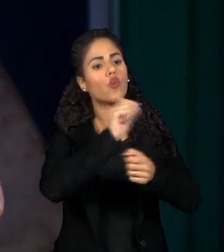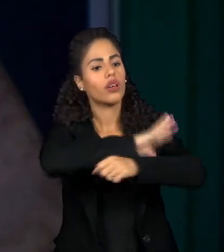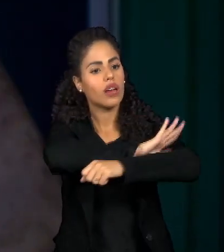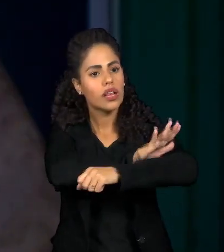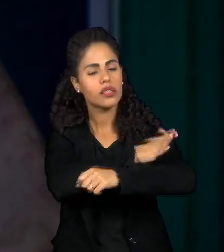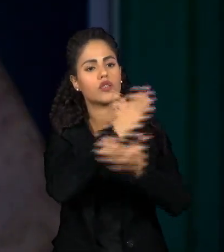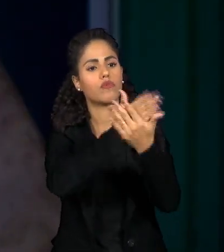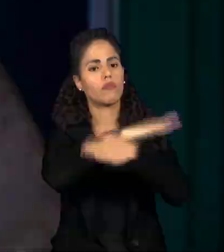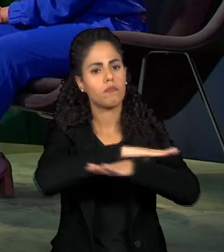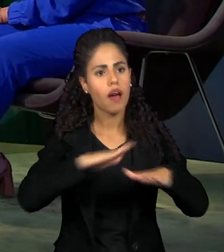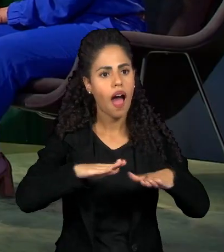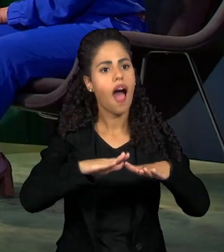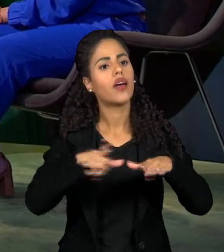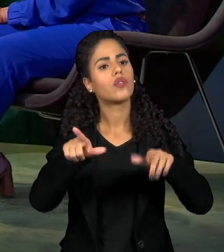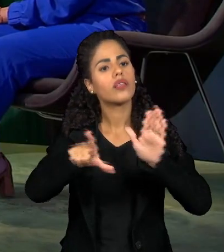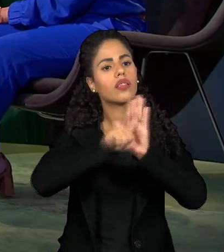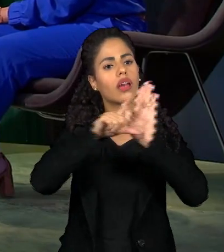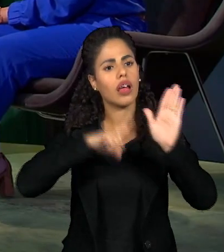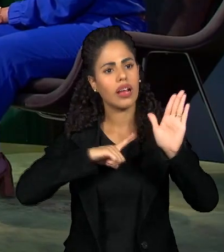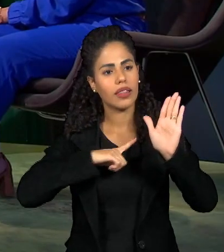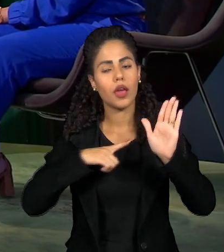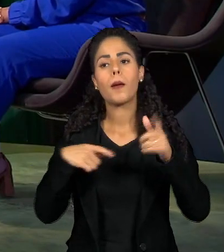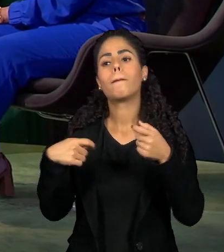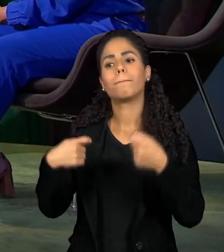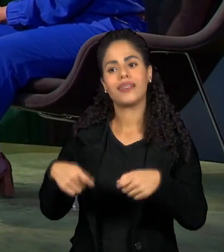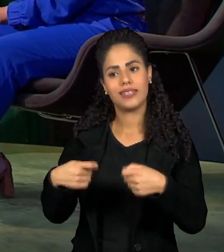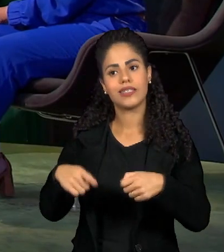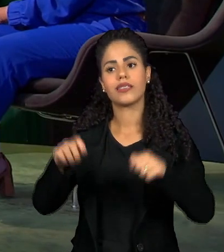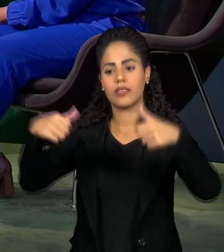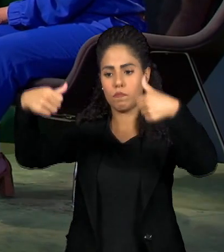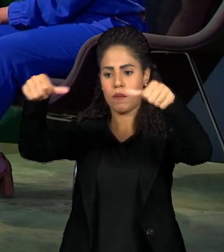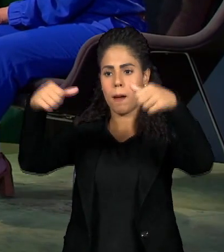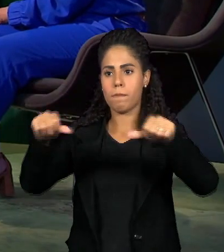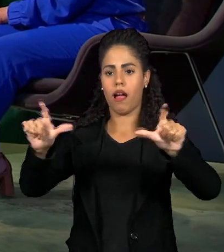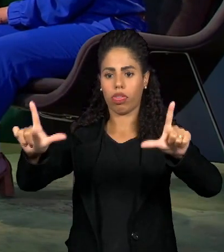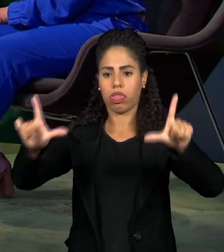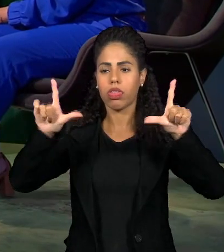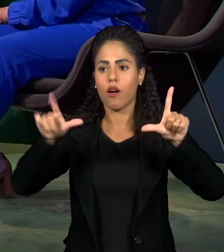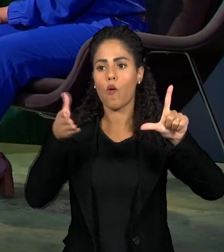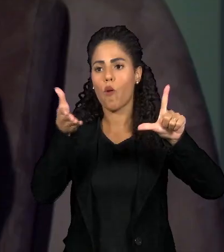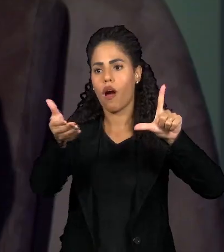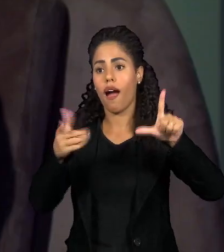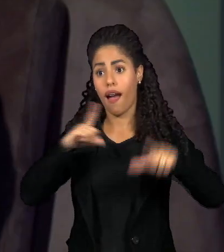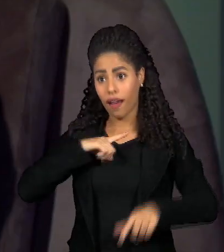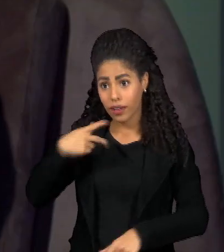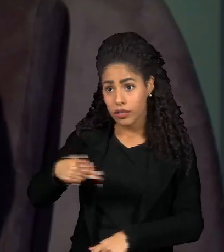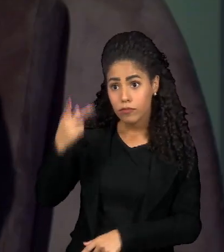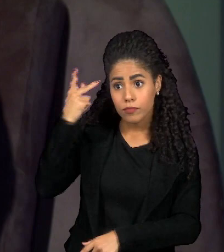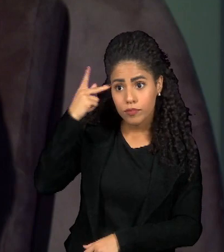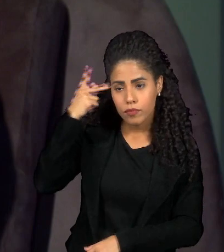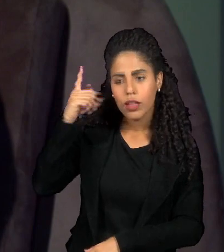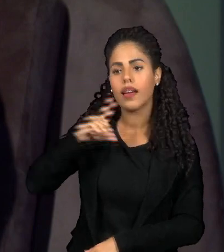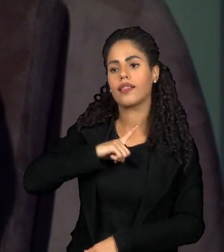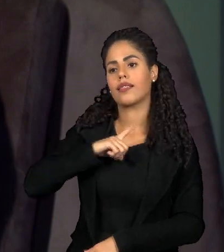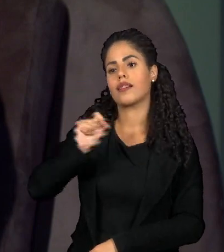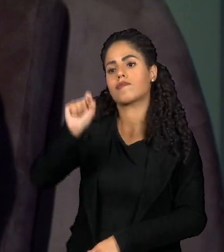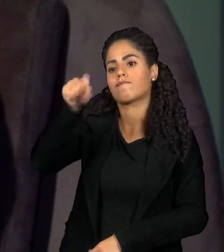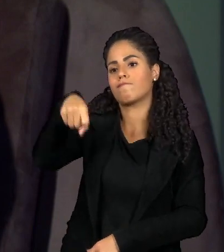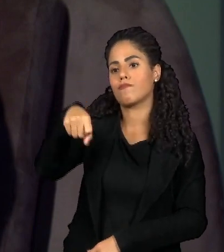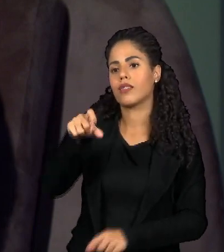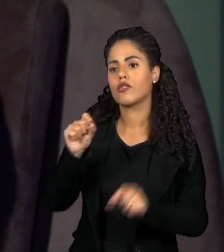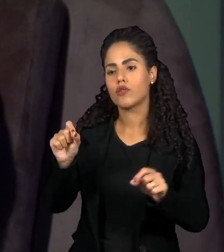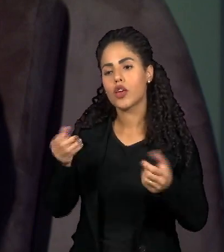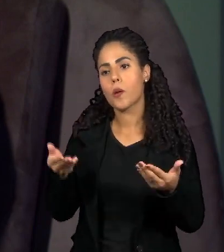7.716, em situações dessa natureza? Eu entendo que sim, inclusive aqui no estado de São Paulo nós temos, né, uma disposição, né,